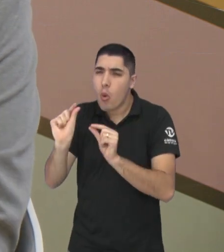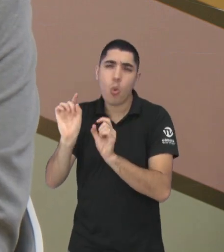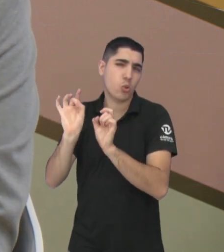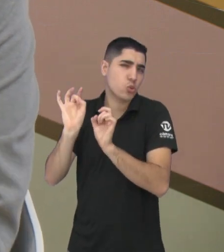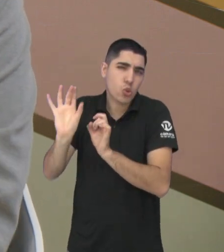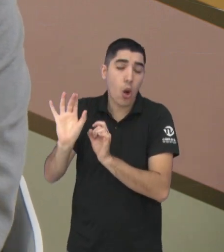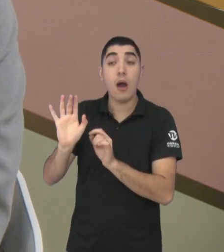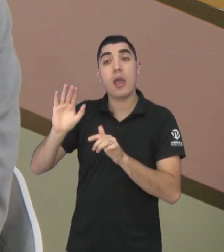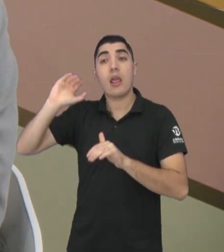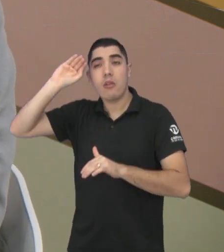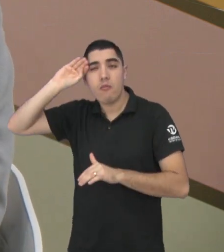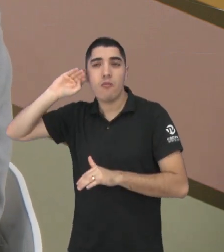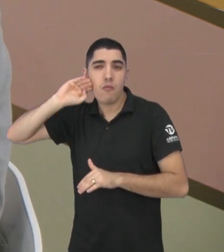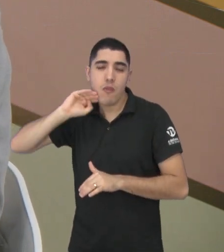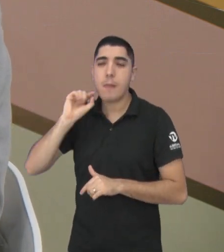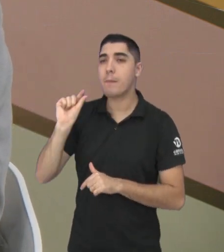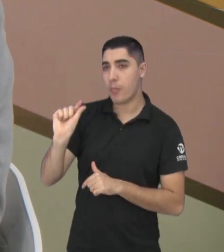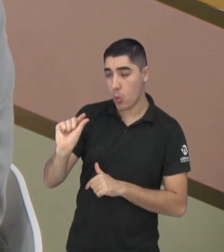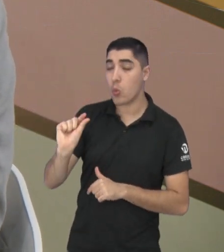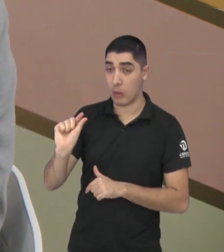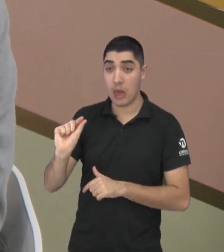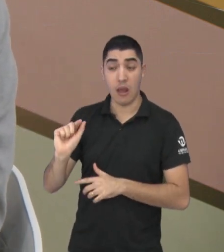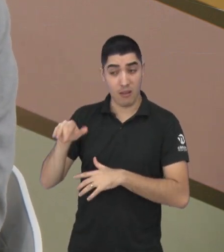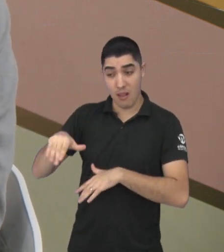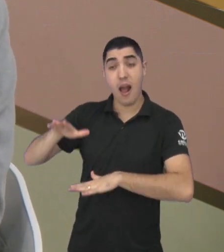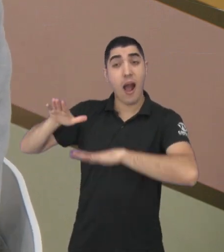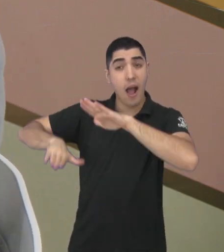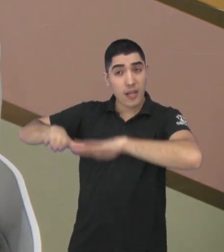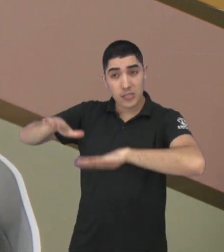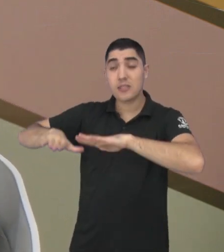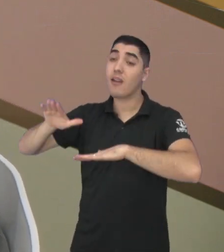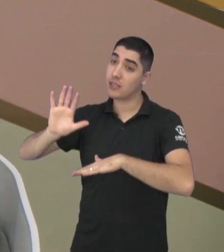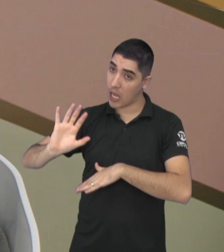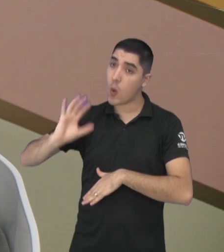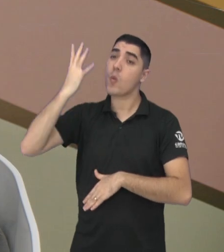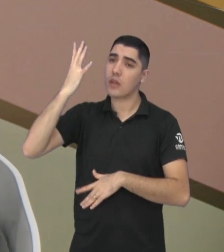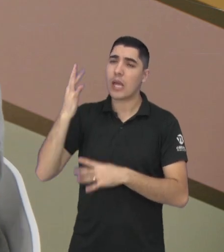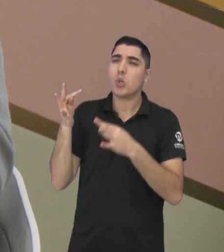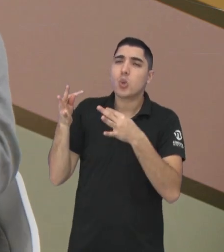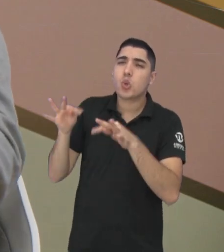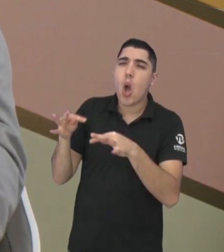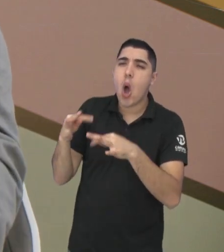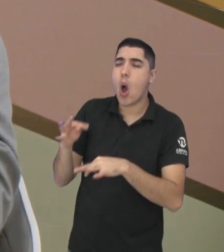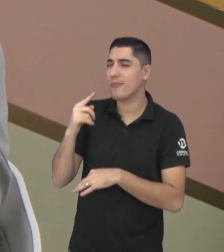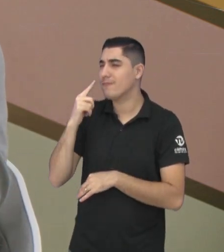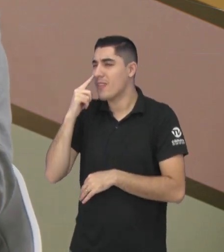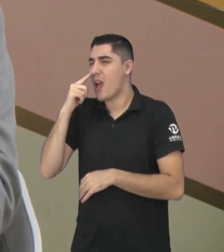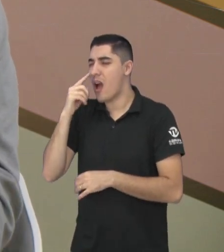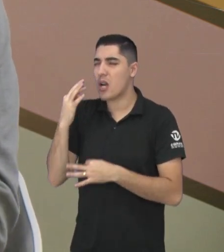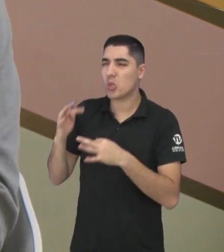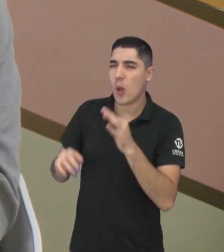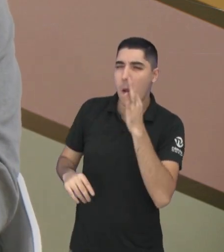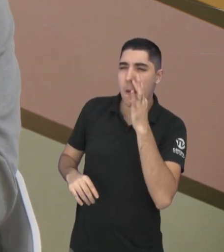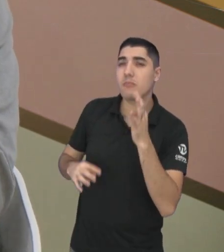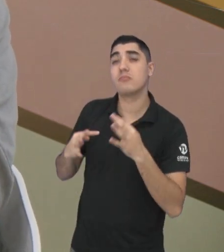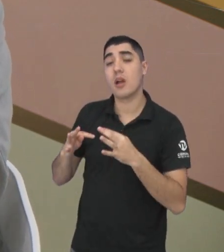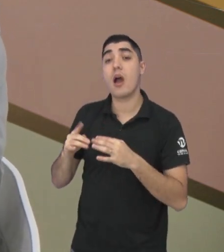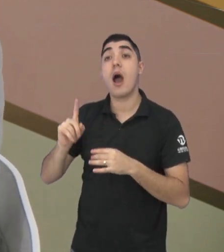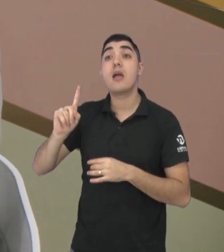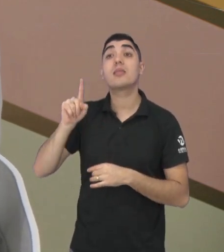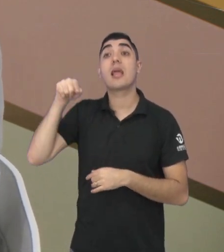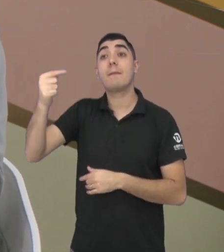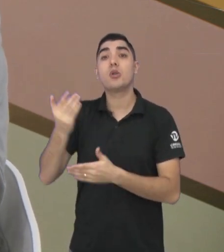febre. Em algum momento, isso vai aparecer algumas lesões. E essas lesões se caracterizam por